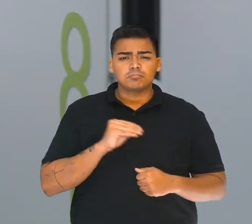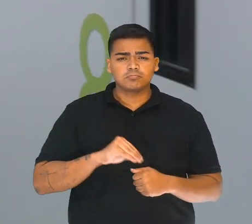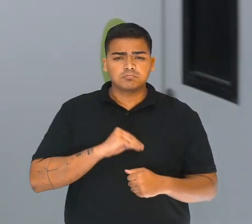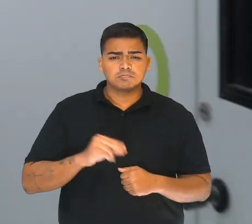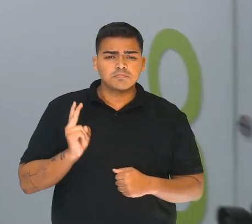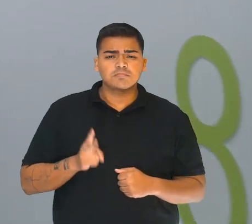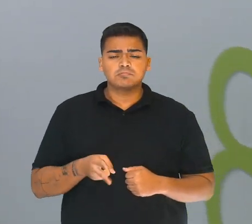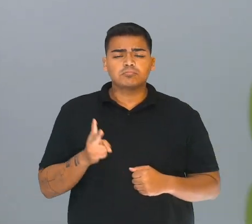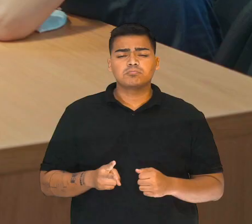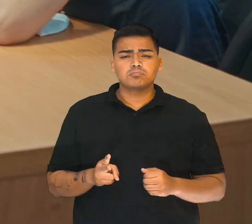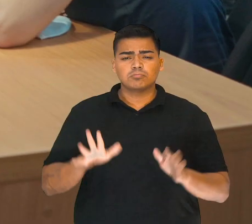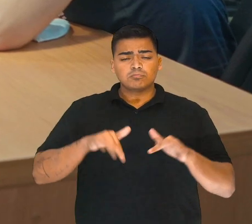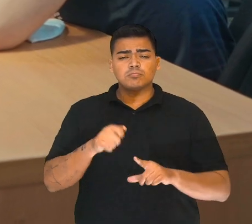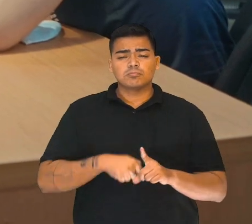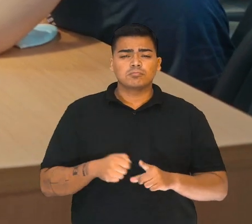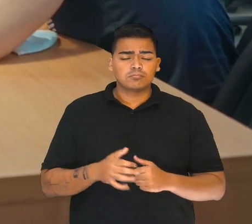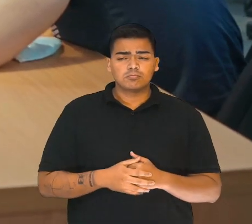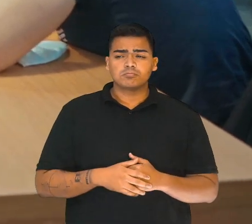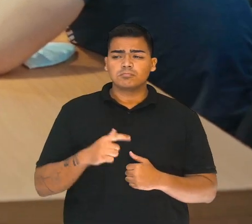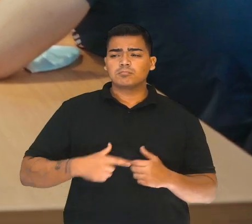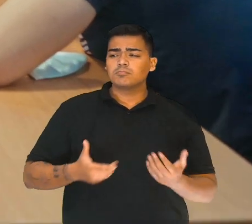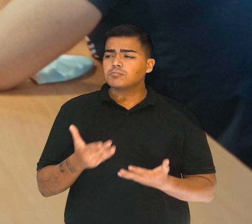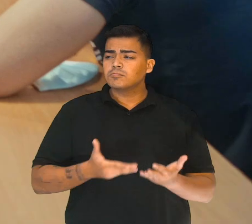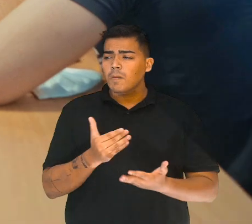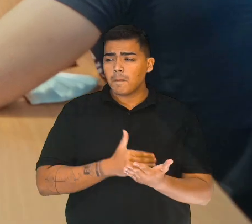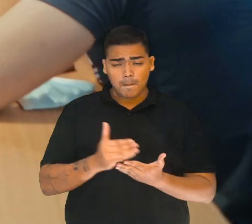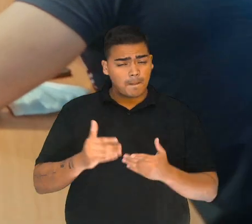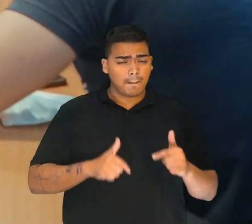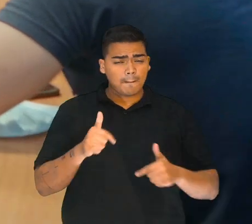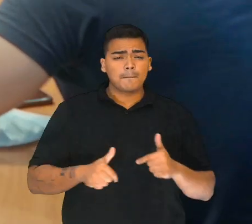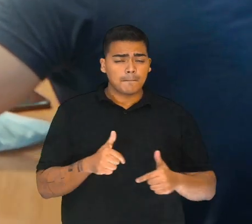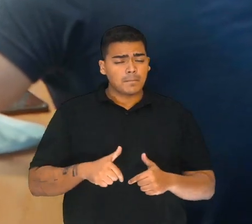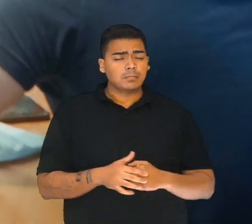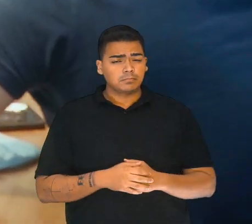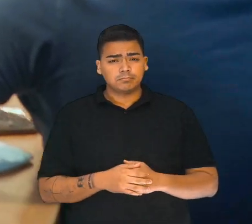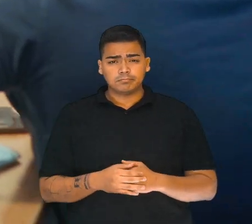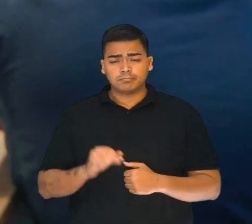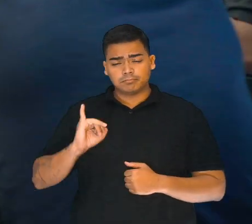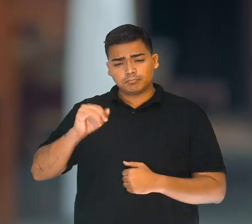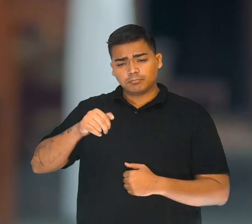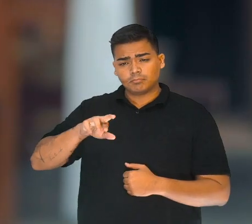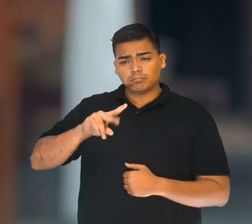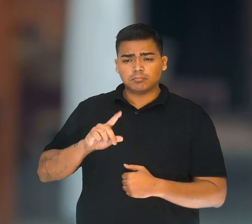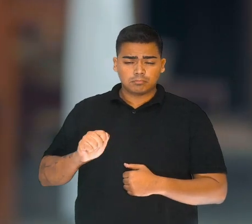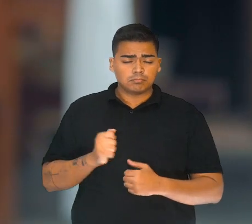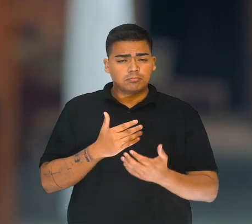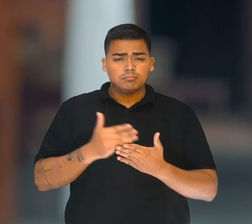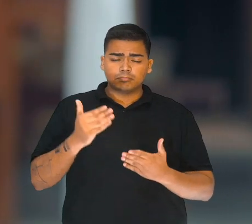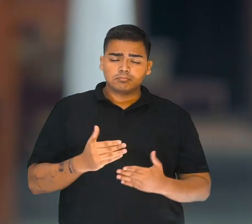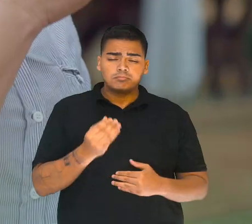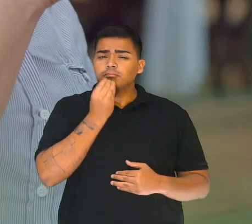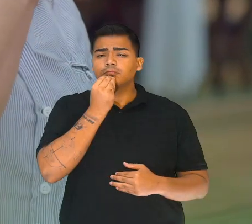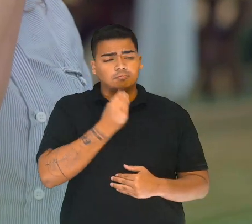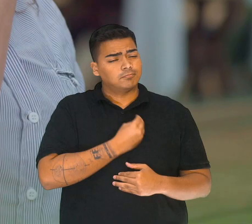salário fixo no fim do mês. Aí eu arrumei um serviço aqui no Inatel. Comecei a trabalhar na incubadora e lá as portas se